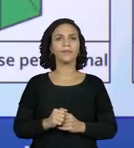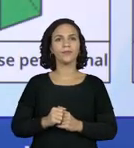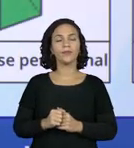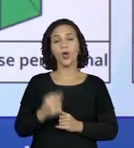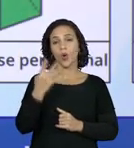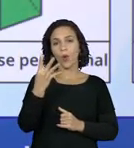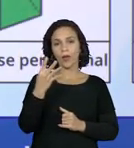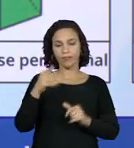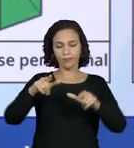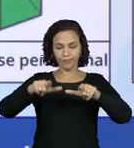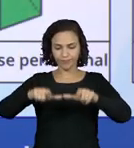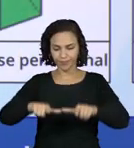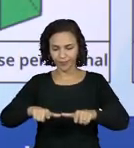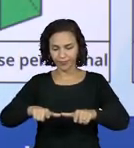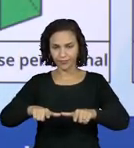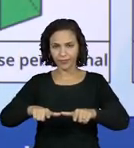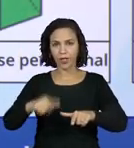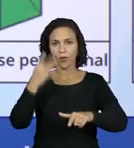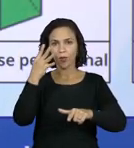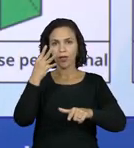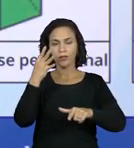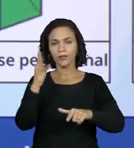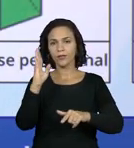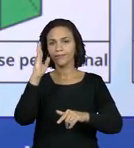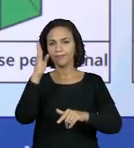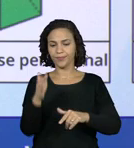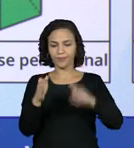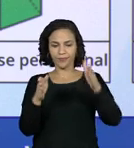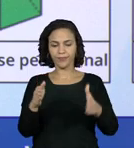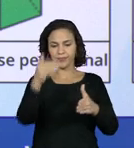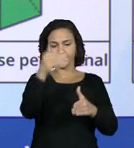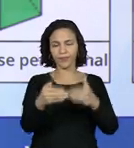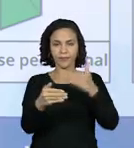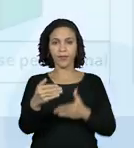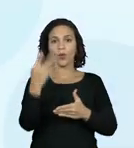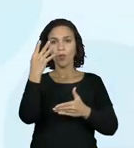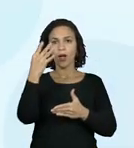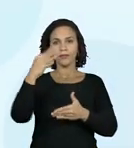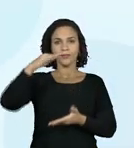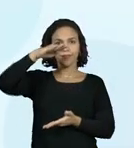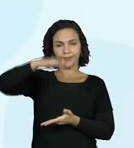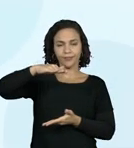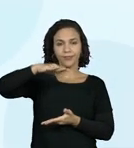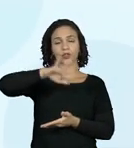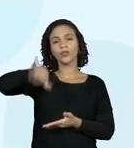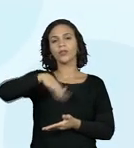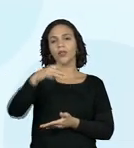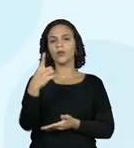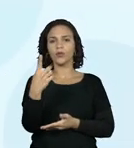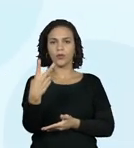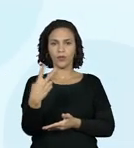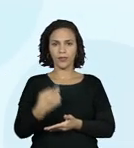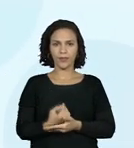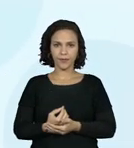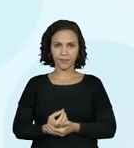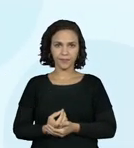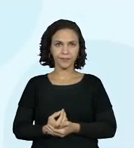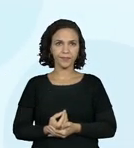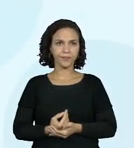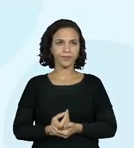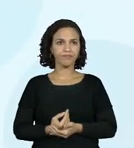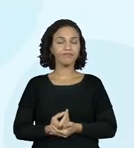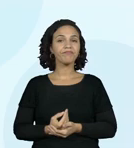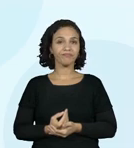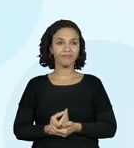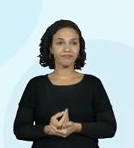4 embaixo, 4 do lado, mais 4 em cima. Eu vou ter 12. Vamos